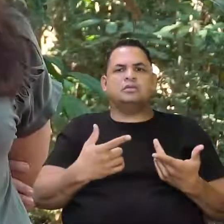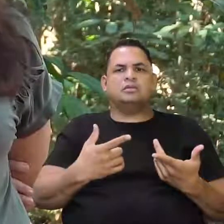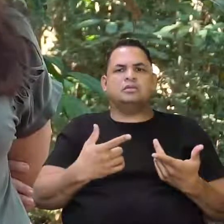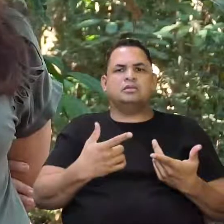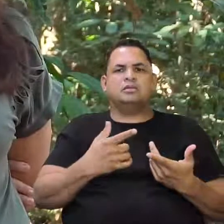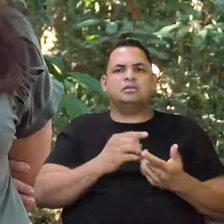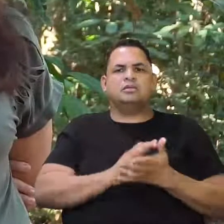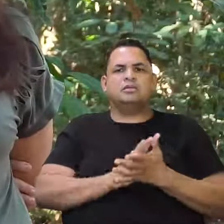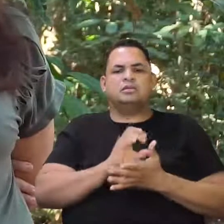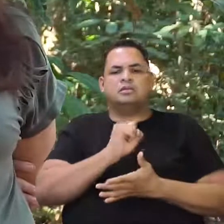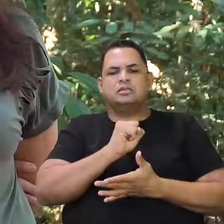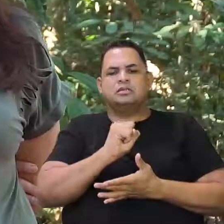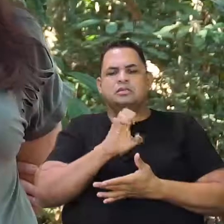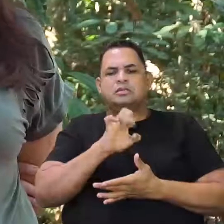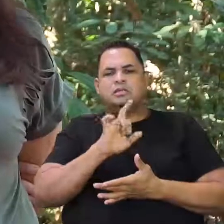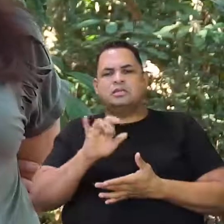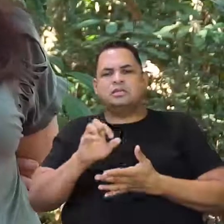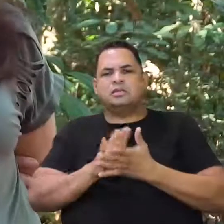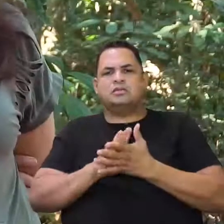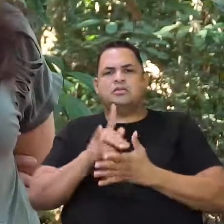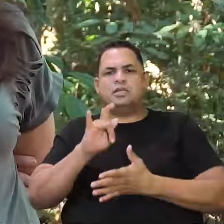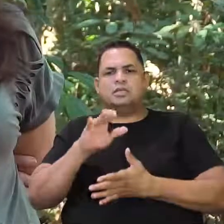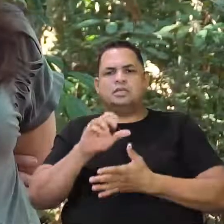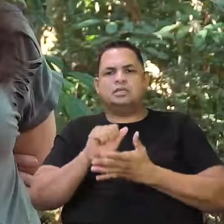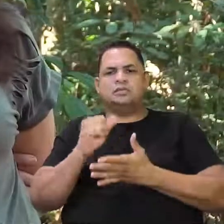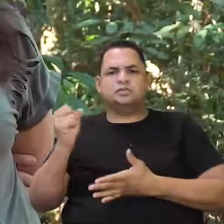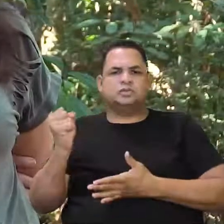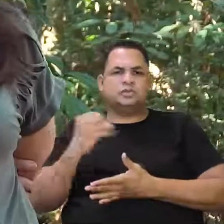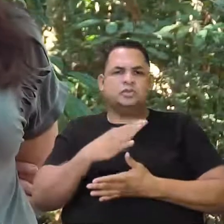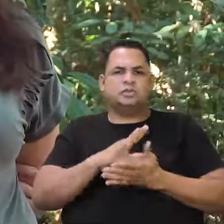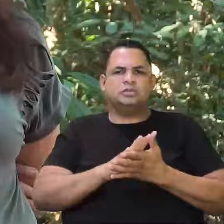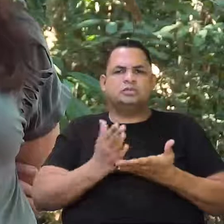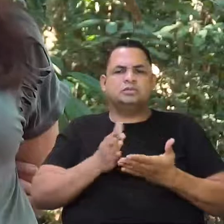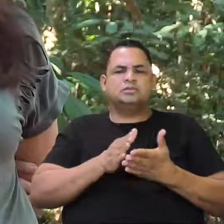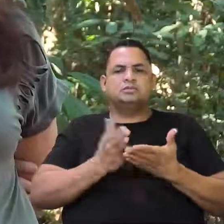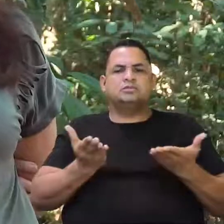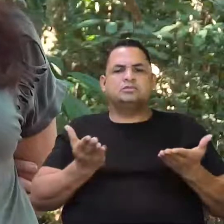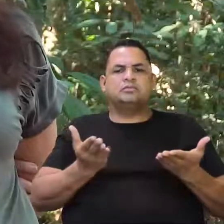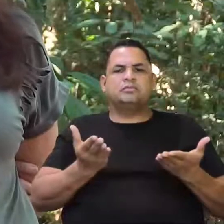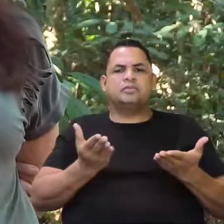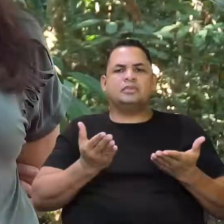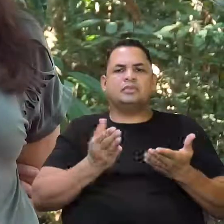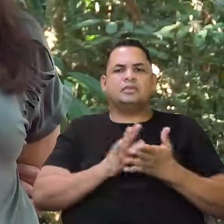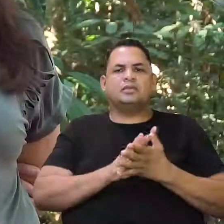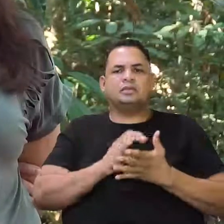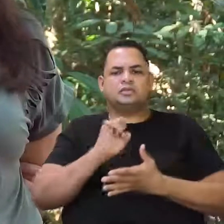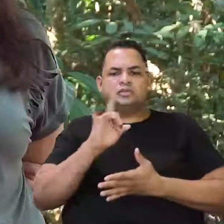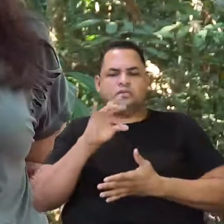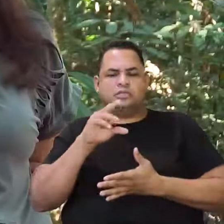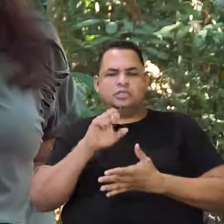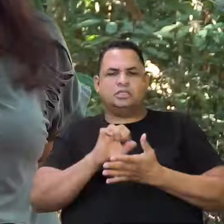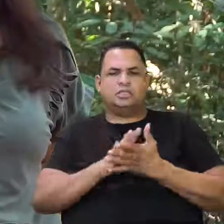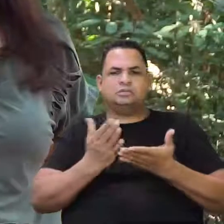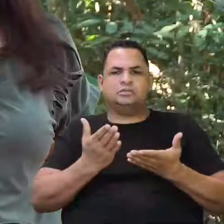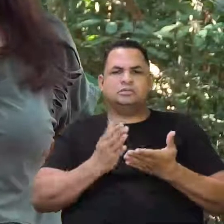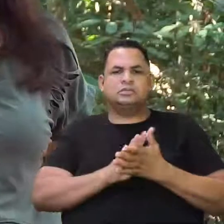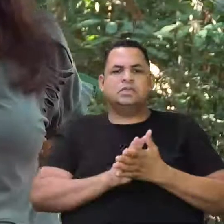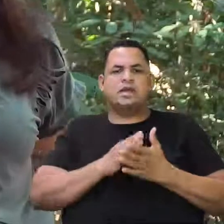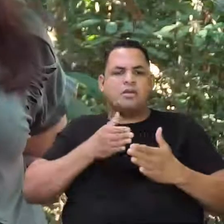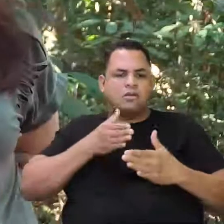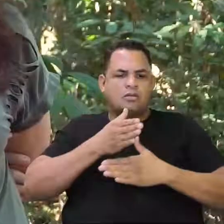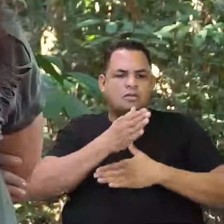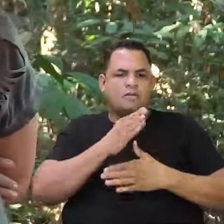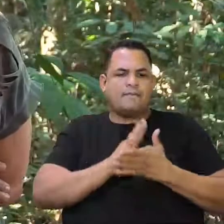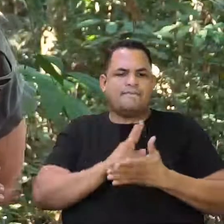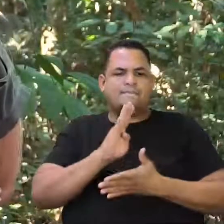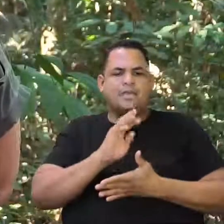Serra dos Pacaás Novos, nessa região central, que a gente sabe que ela é cortada no sentido sudeste a noroeste pela BR-364. E